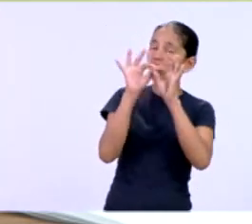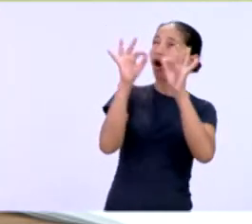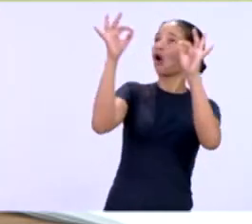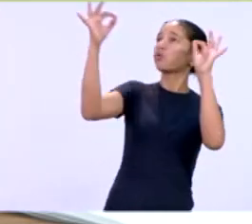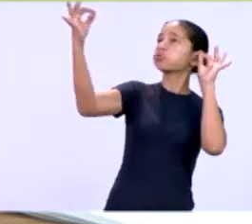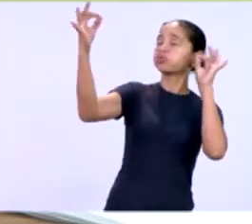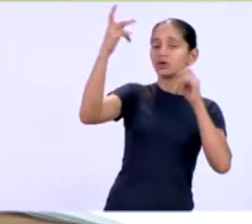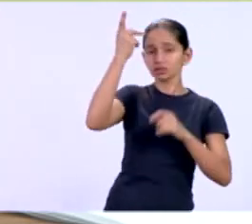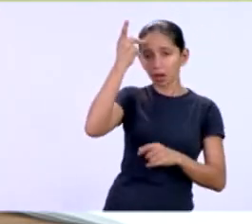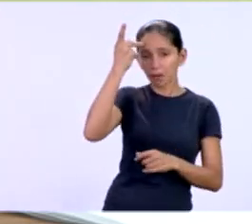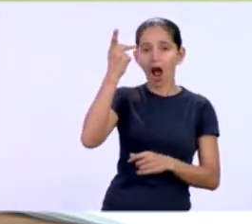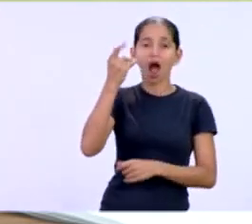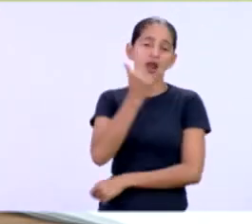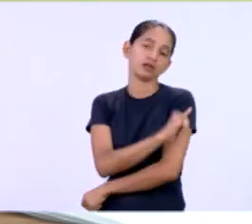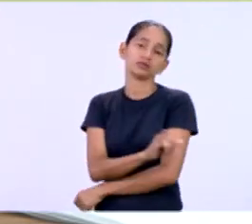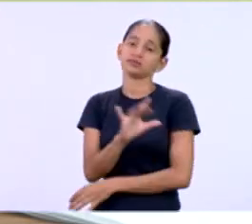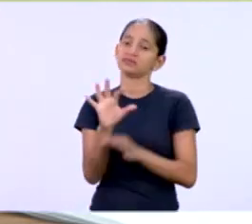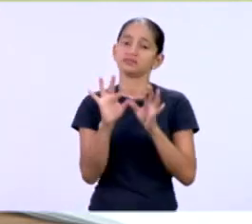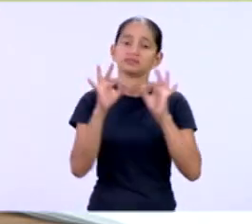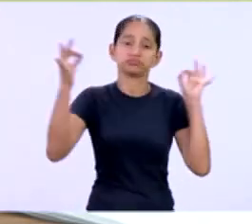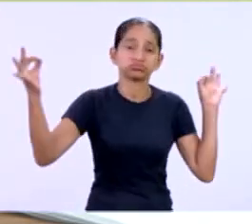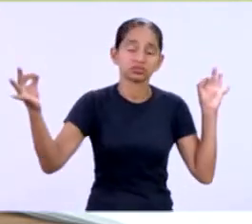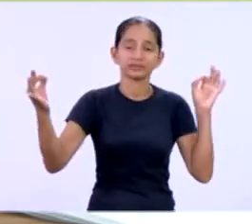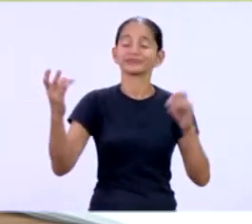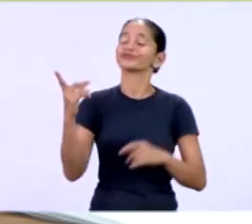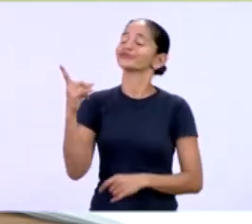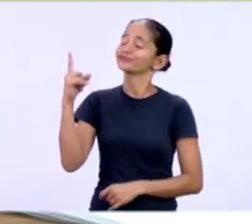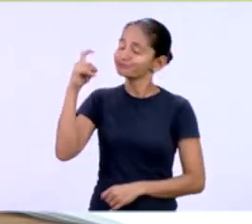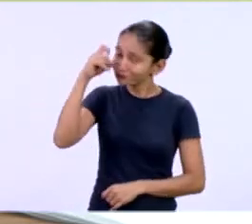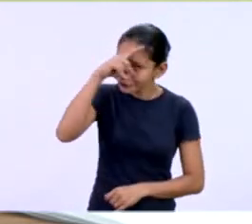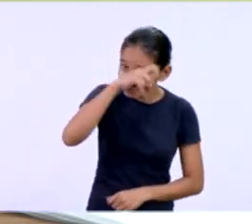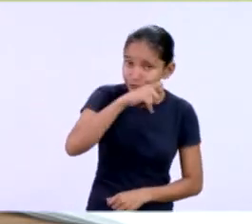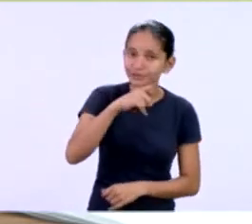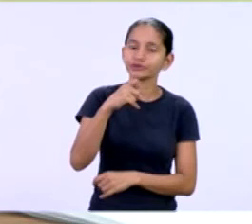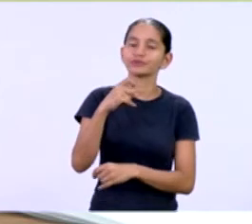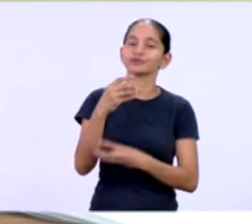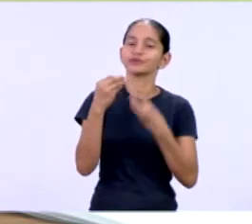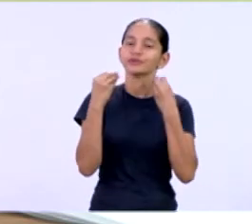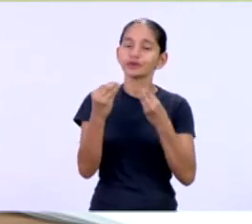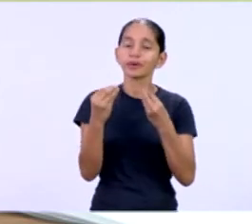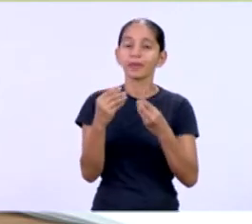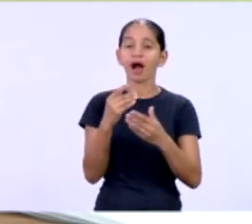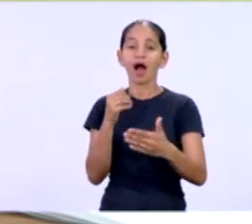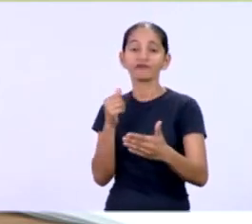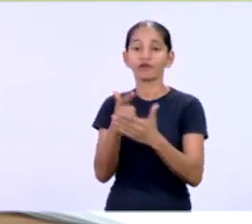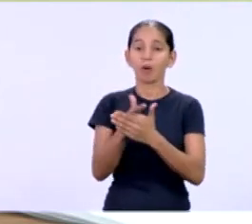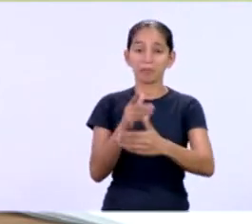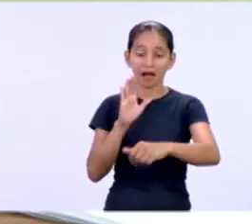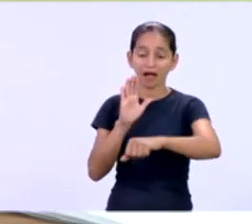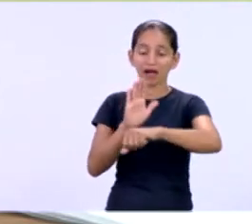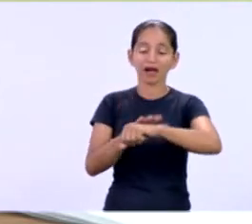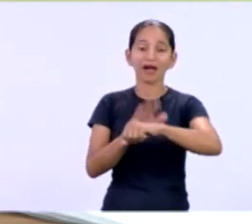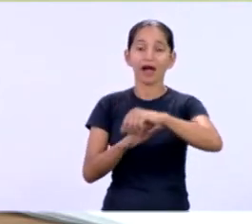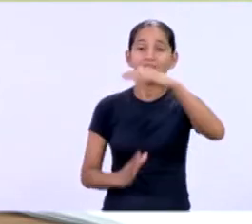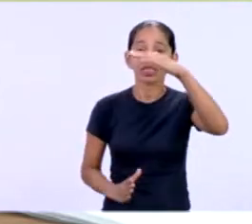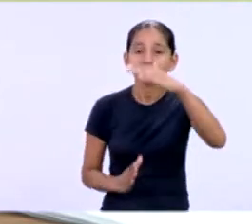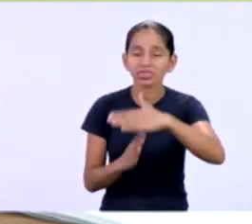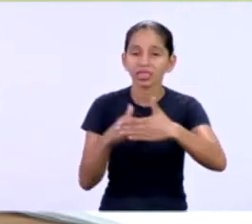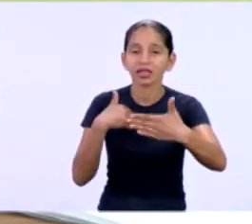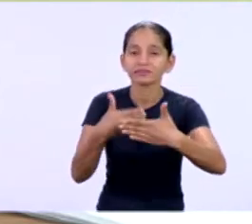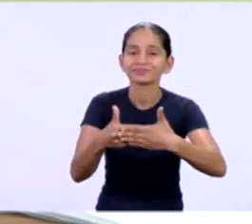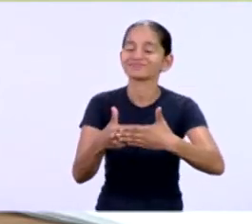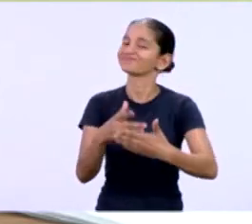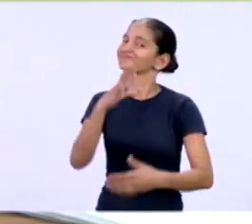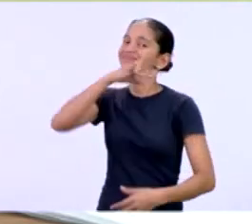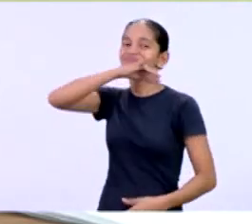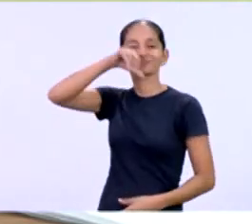centros aí, e às vezes existe uma questão da logística. Se a gente deixar para fazer uma compra imediato à necessidade,